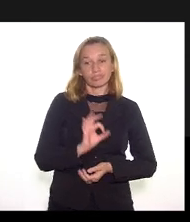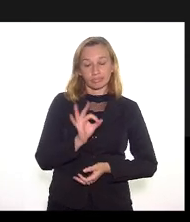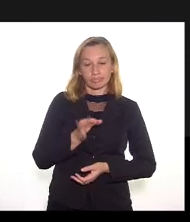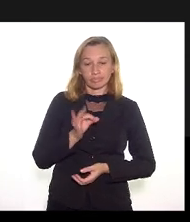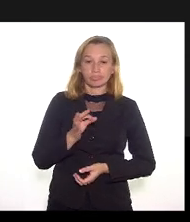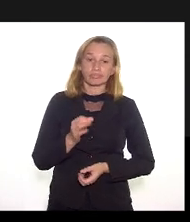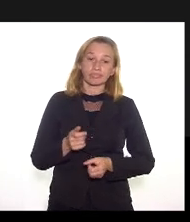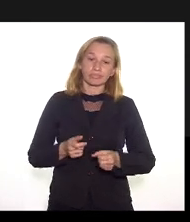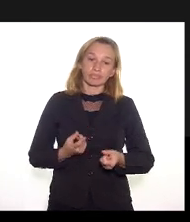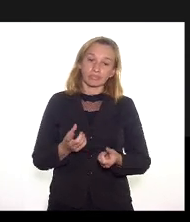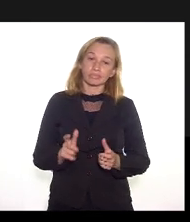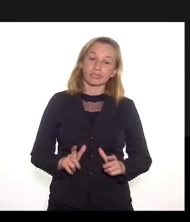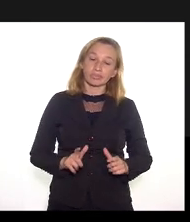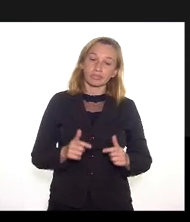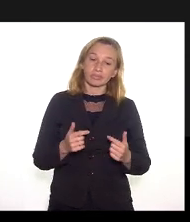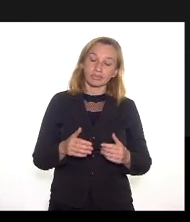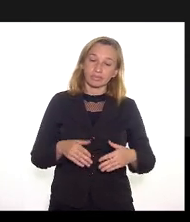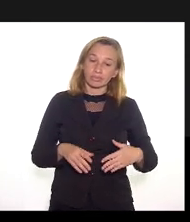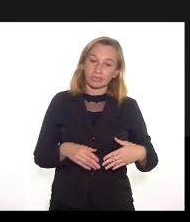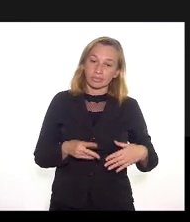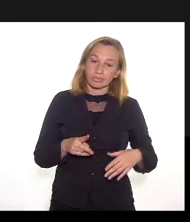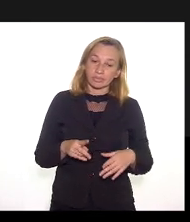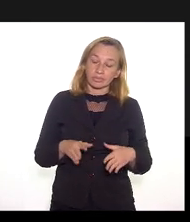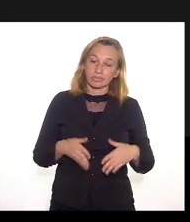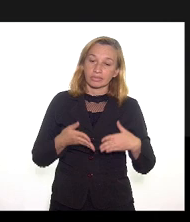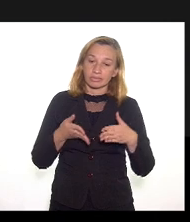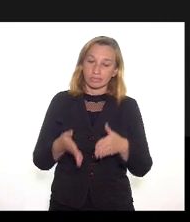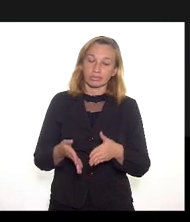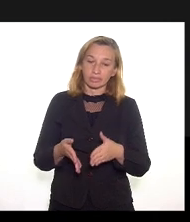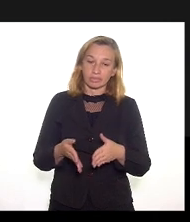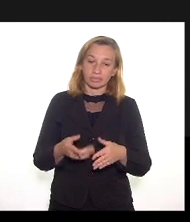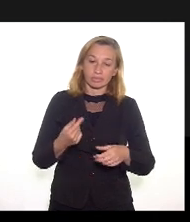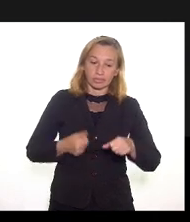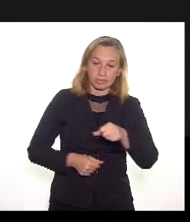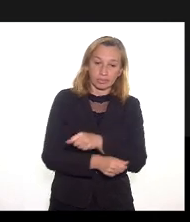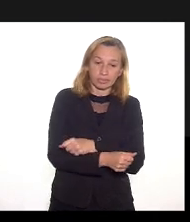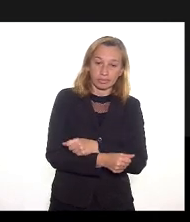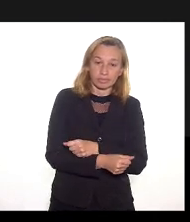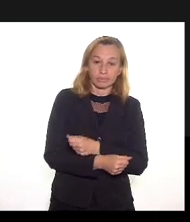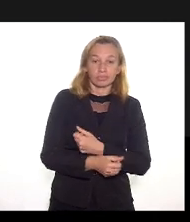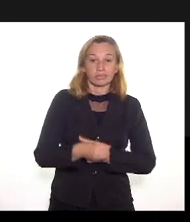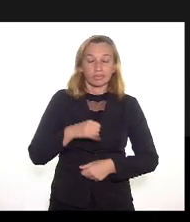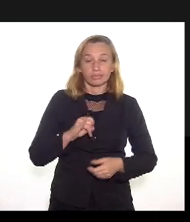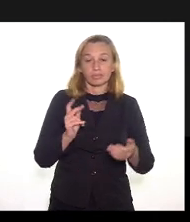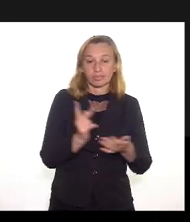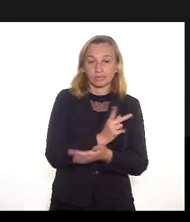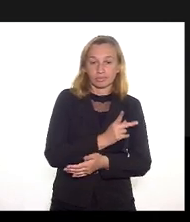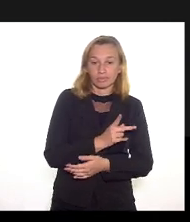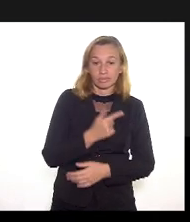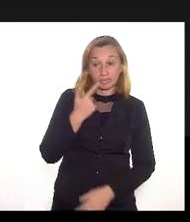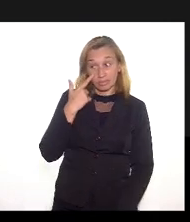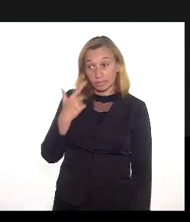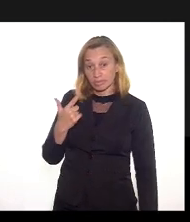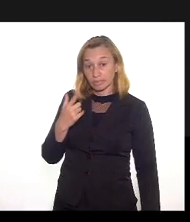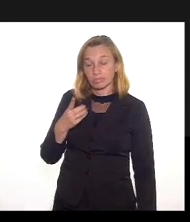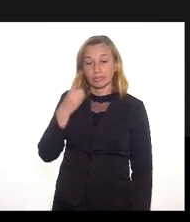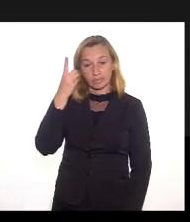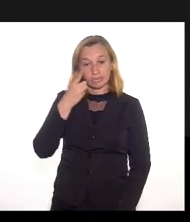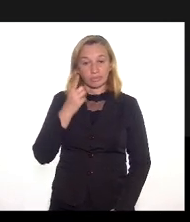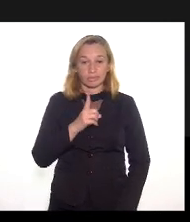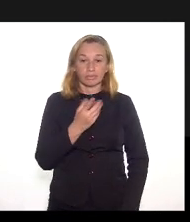se alocar, tem que ter um planejamento que passe pelo parlamento e não pelos amigos do rei. obrigado.